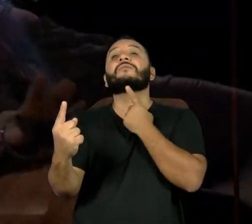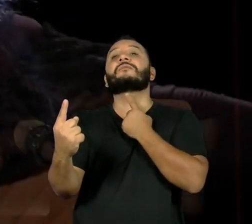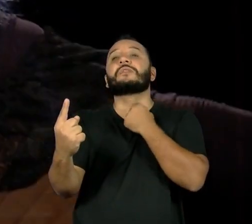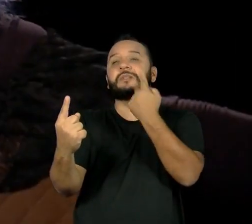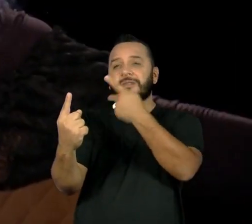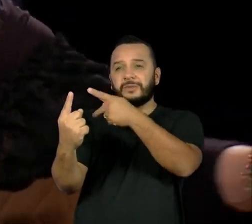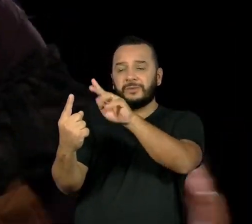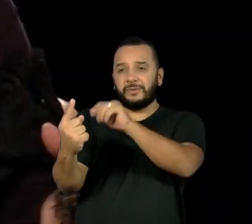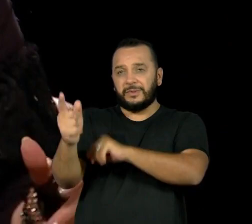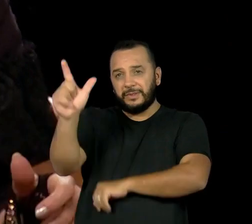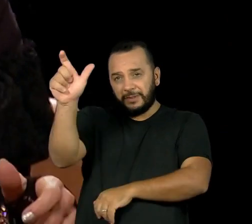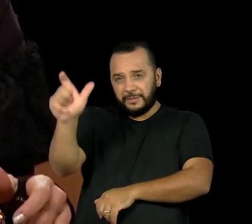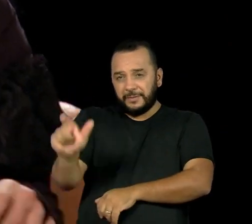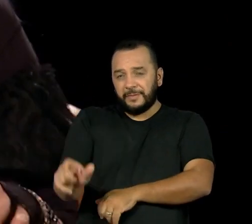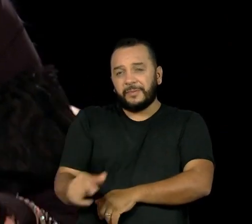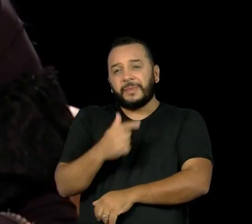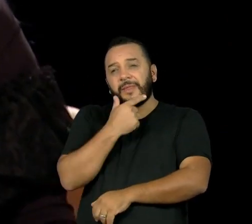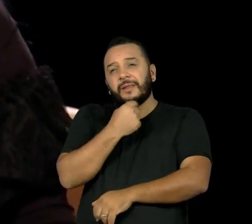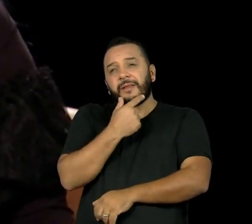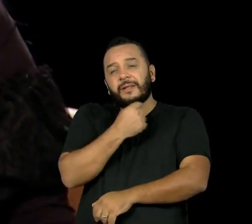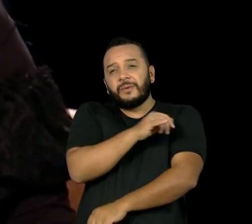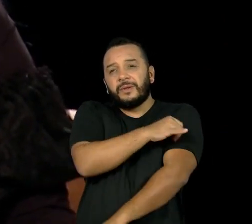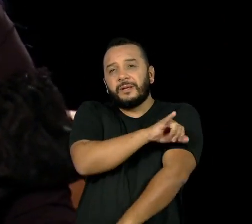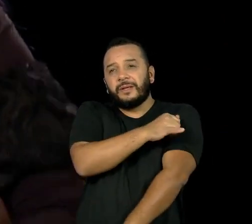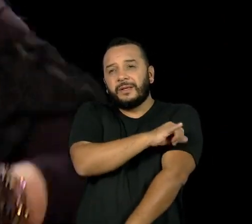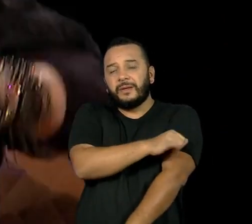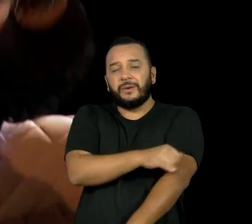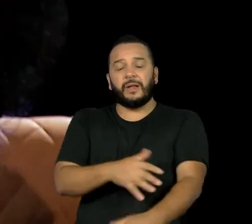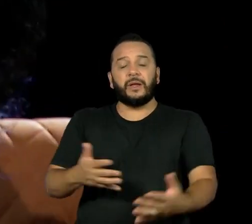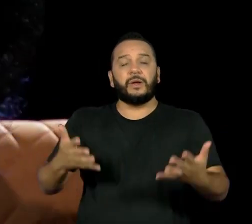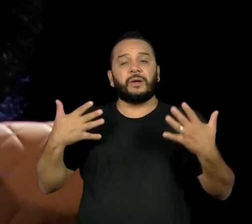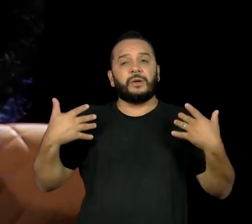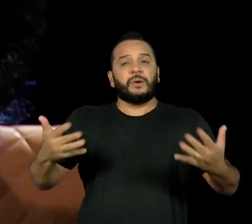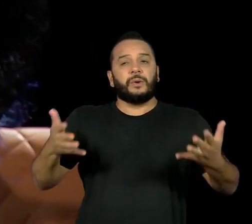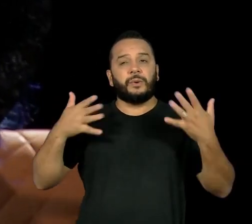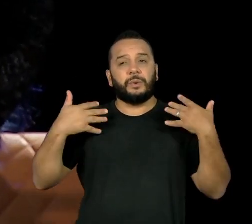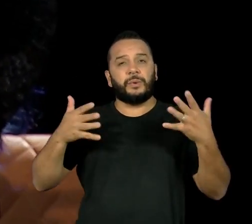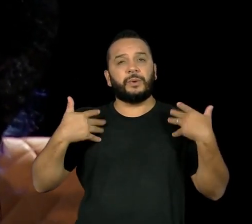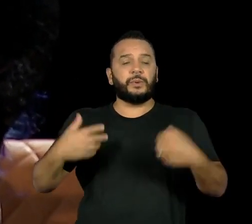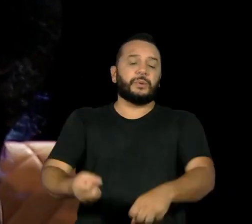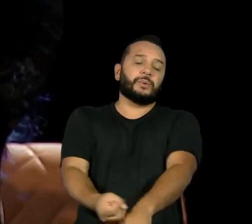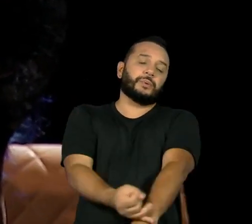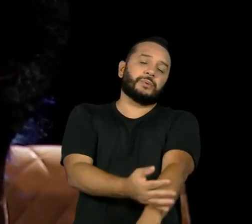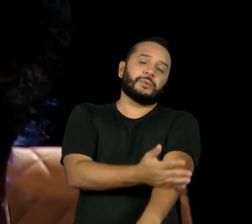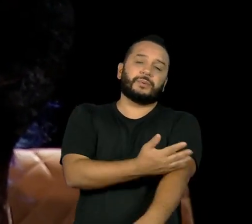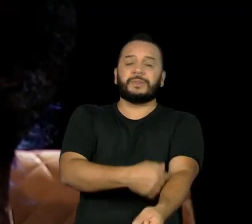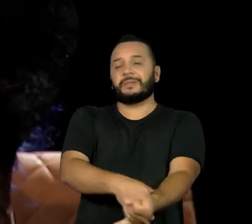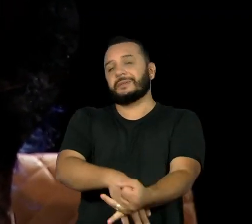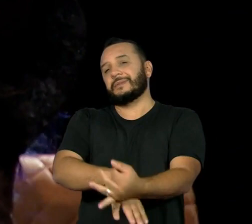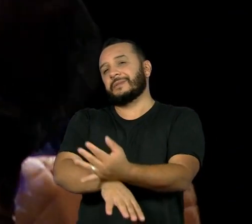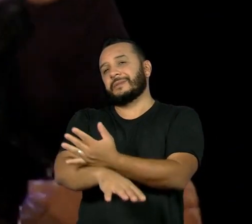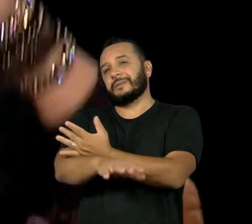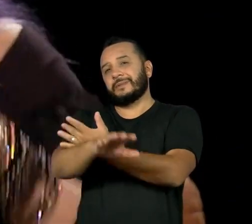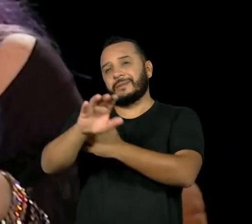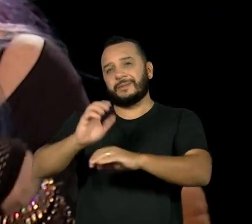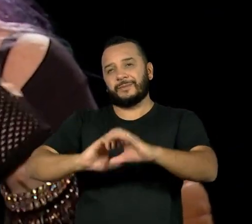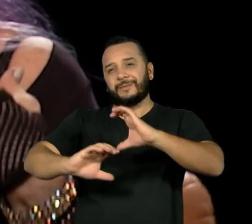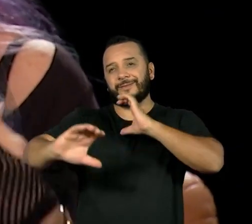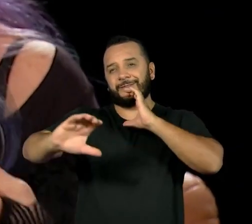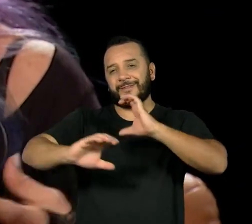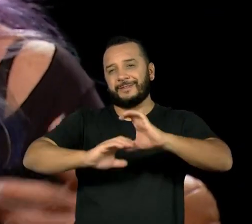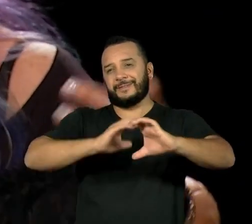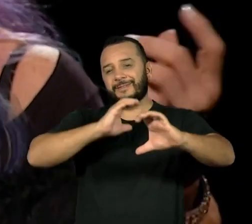Menino do Rio, calor que provoca arrepio, toma esta canção como